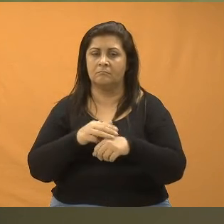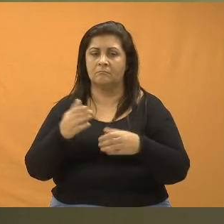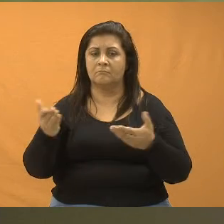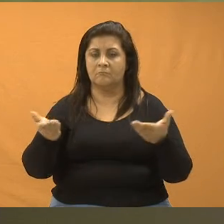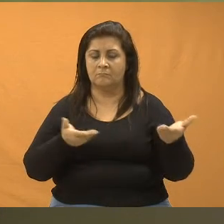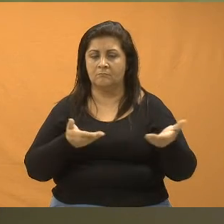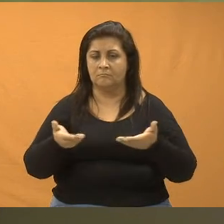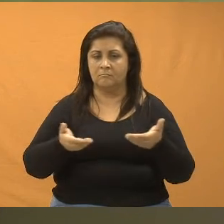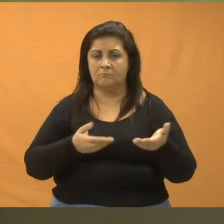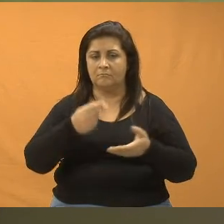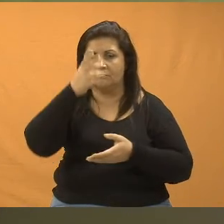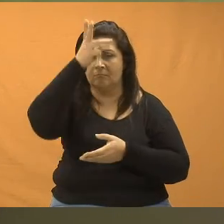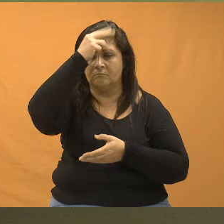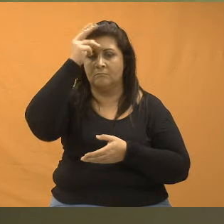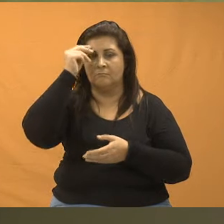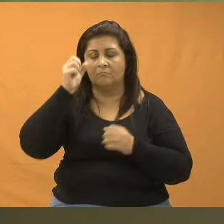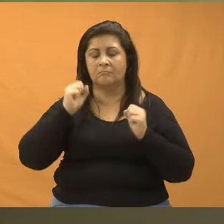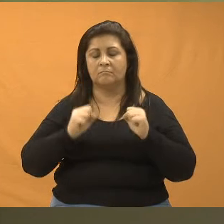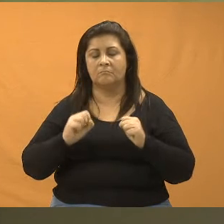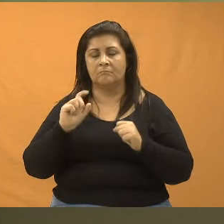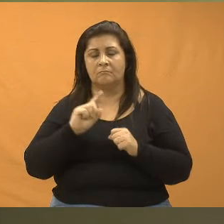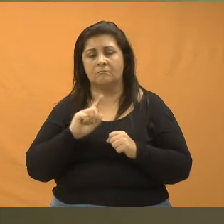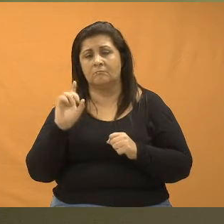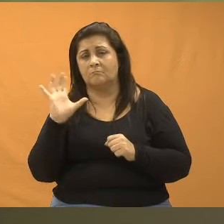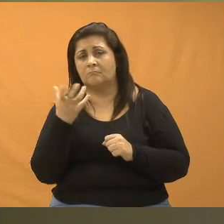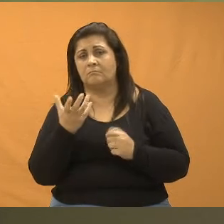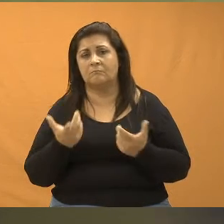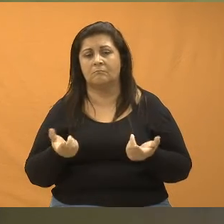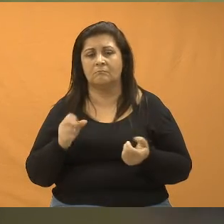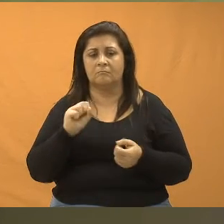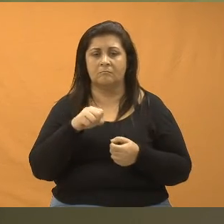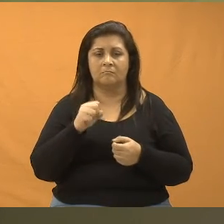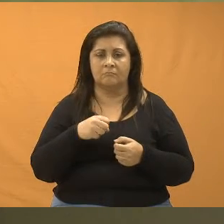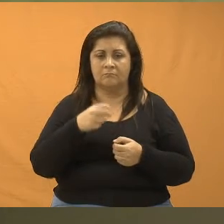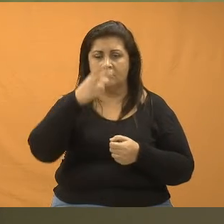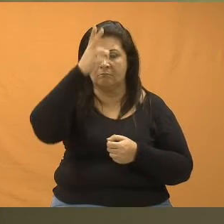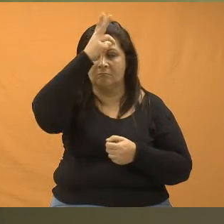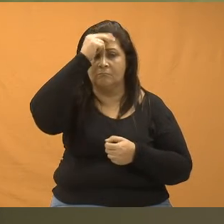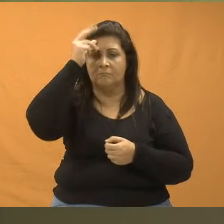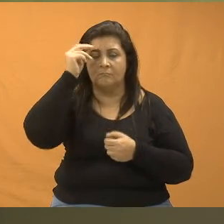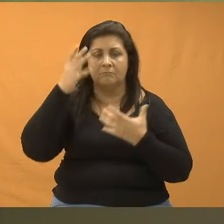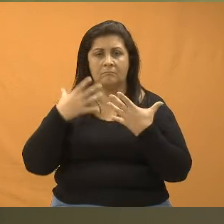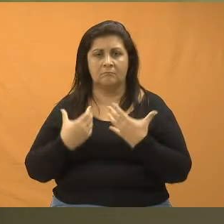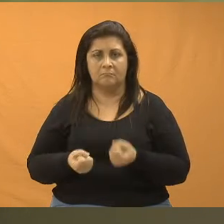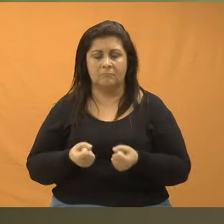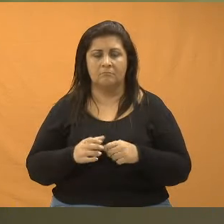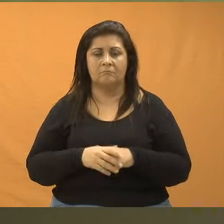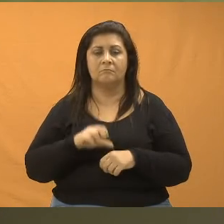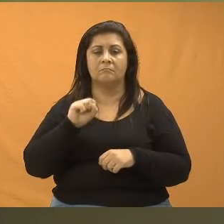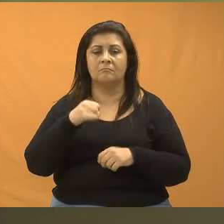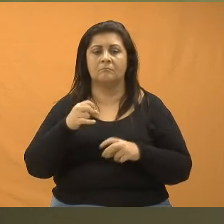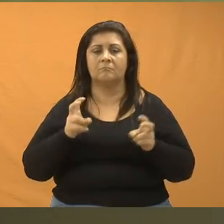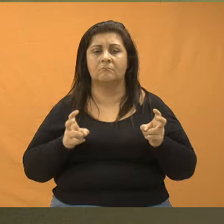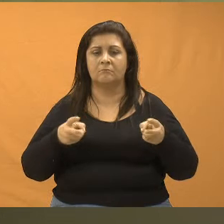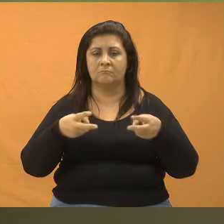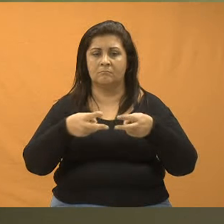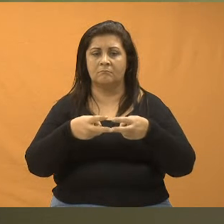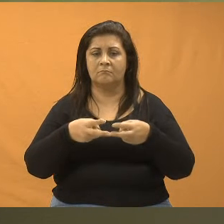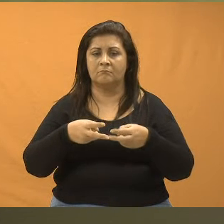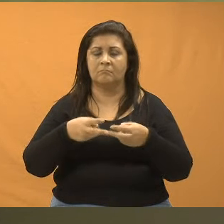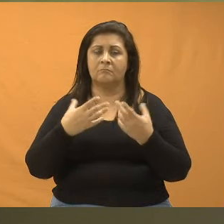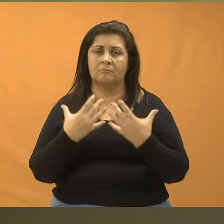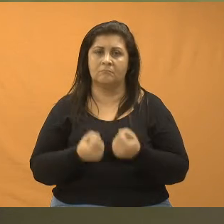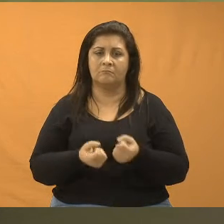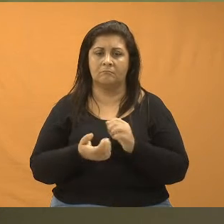Irmandade. Mas isso pode não se concretizar e a gente pode ir, sim, se essa casa... decidir, né? E a gente pode ir sim